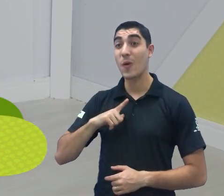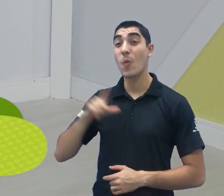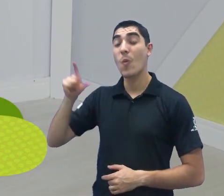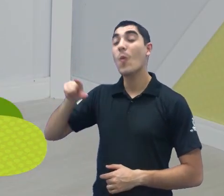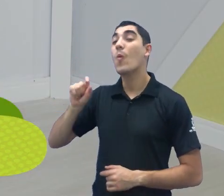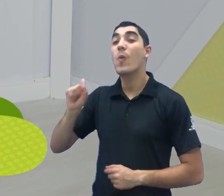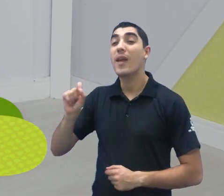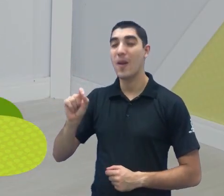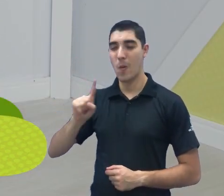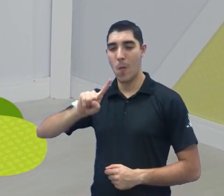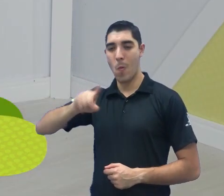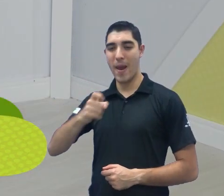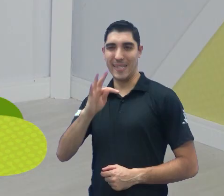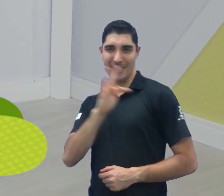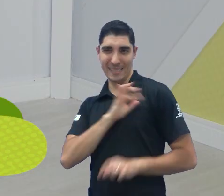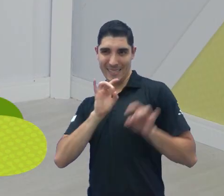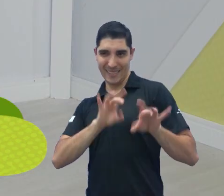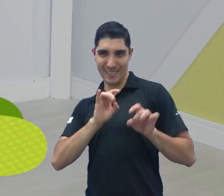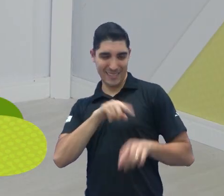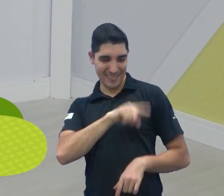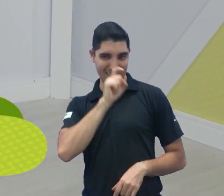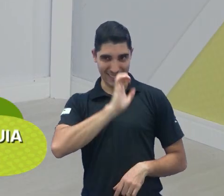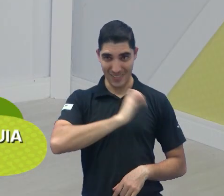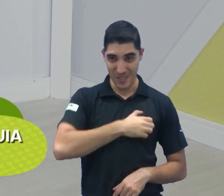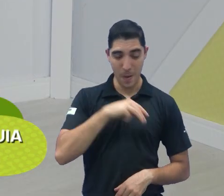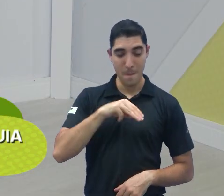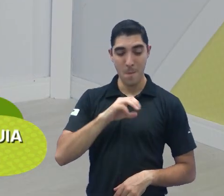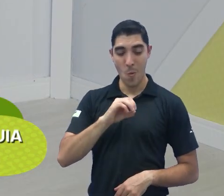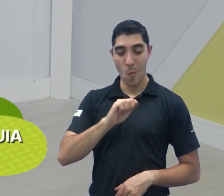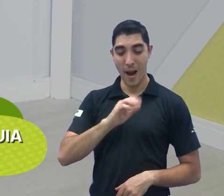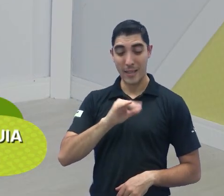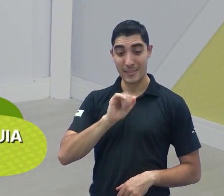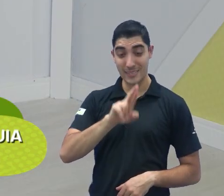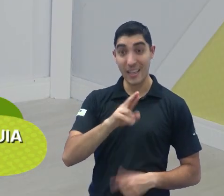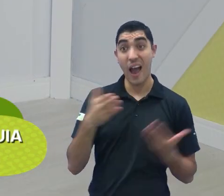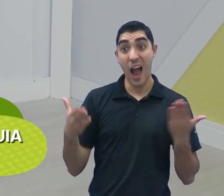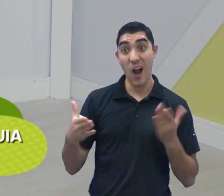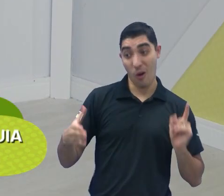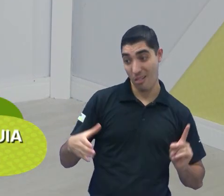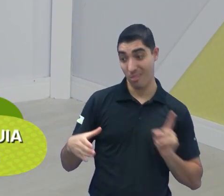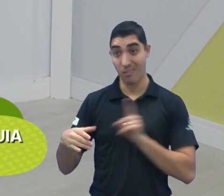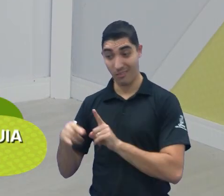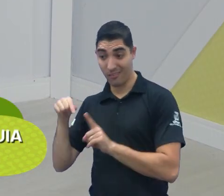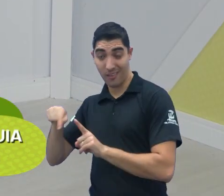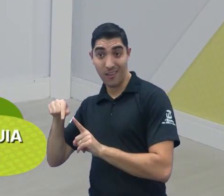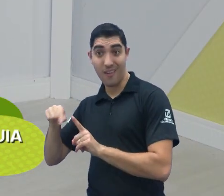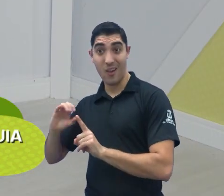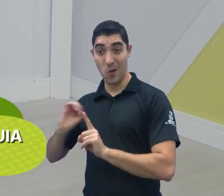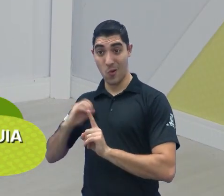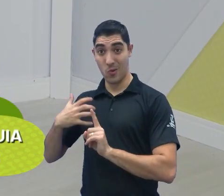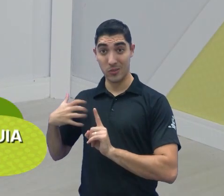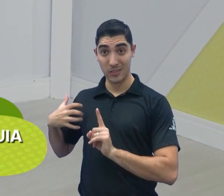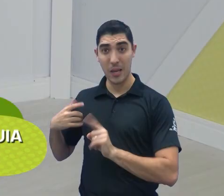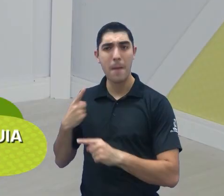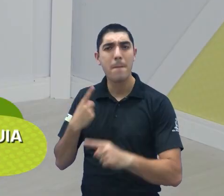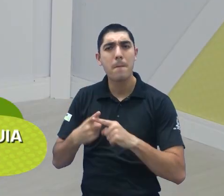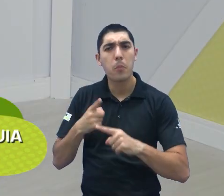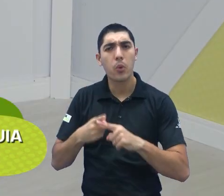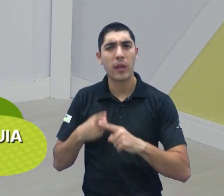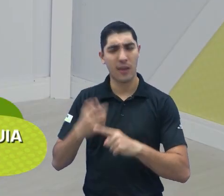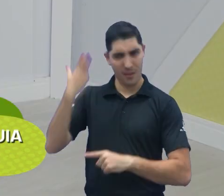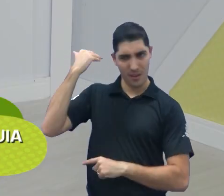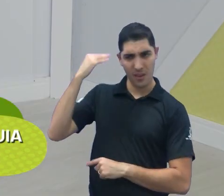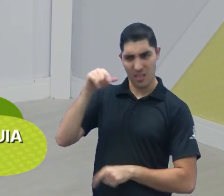do Osasco Sport. Será que o Moacir Júnior vai querer aprontar para cima do São José? Porque ele saiu daqui, não vou dizer que saiu obrigado nem nada,